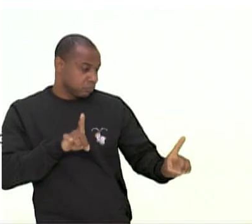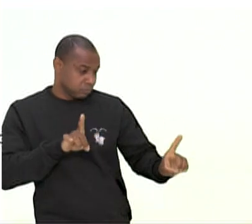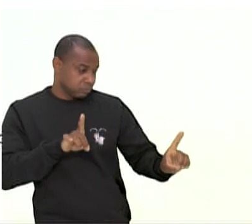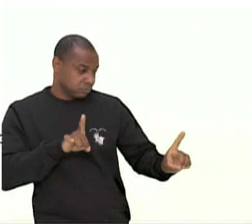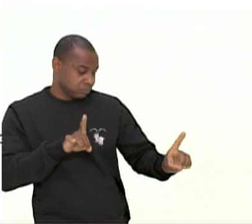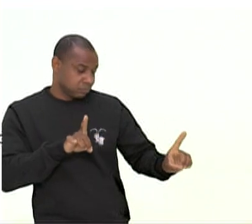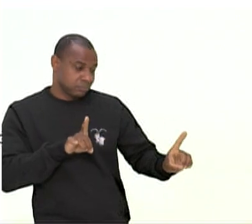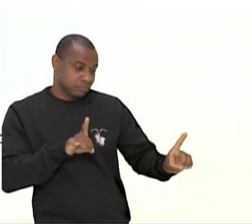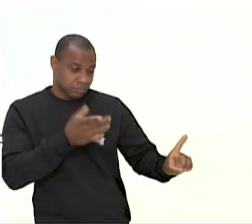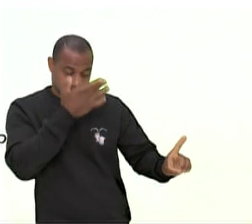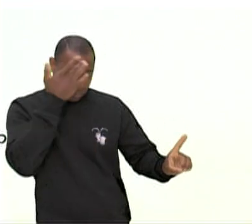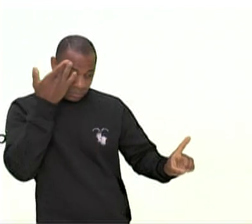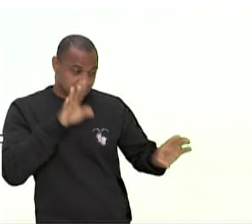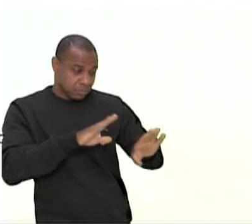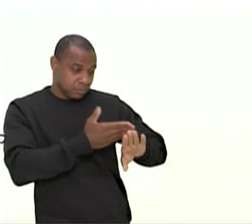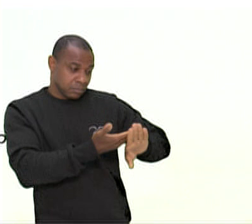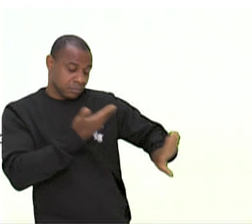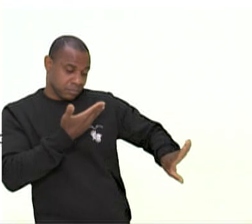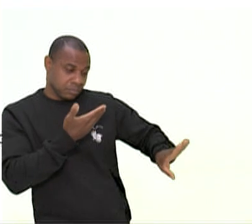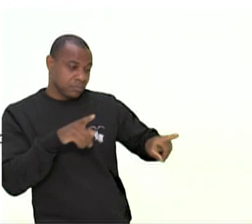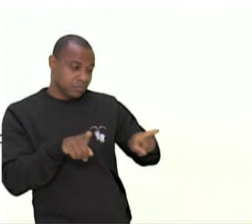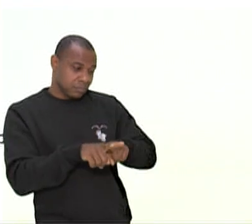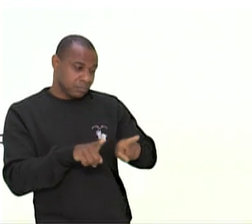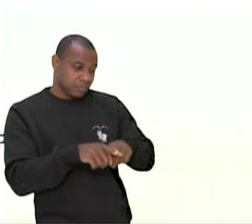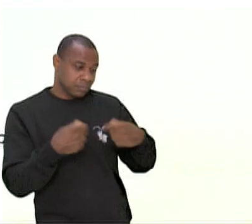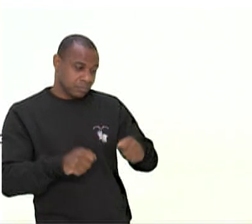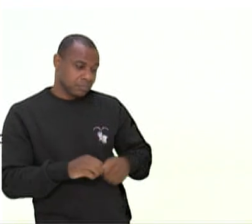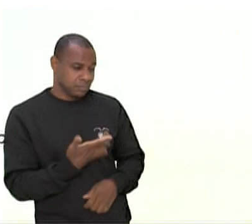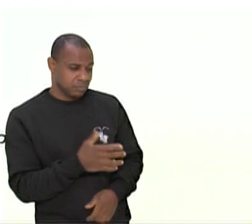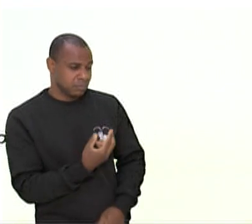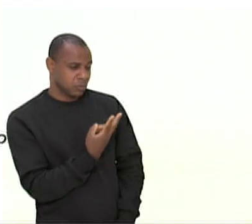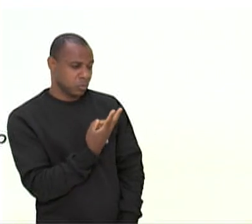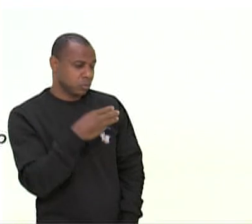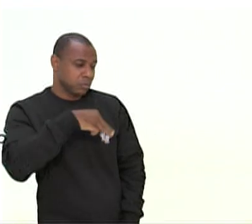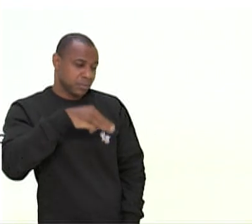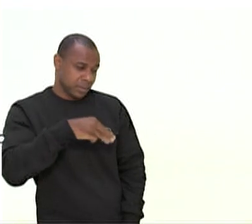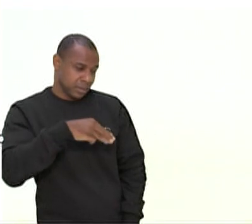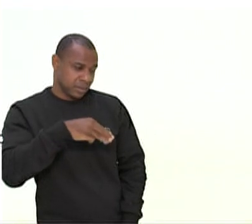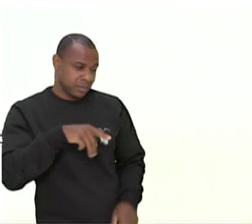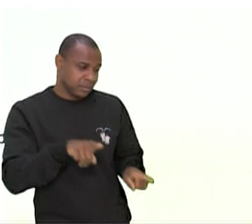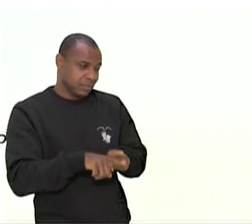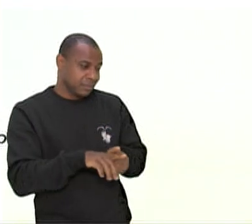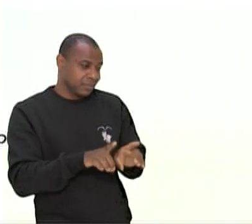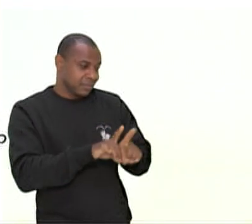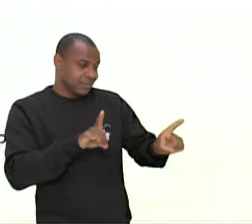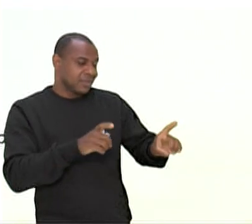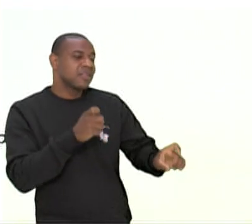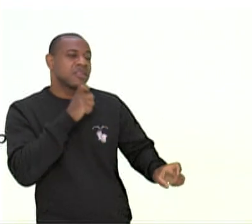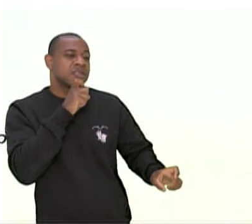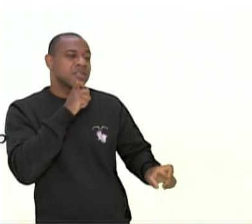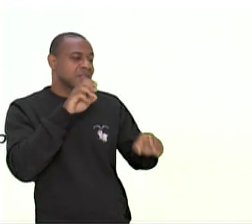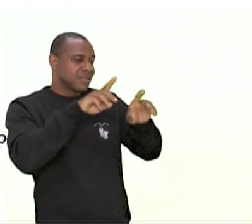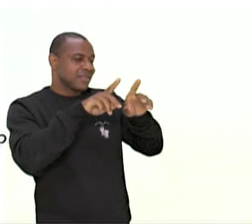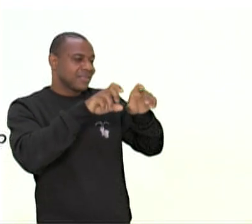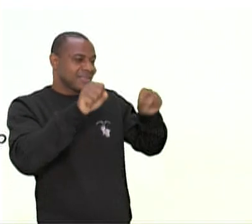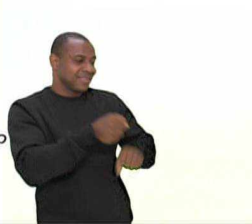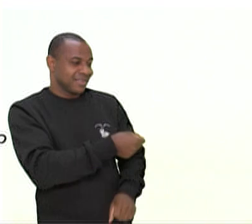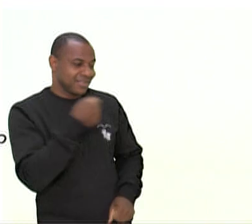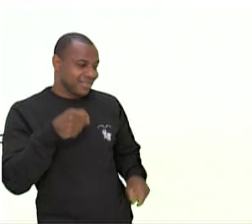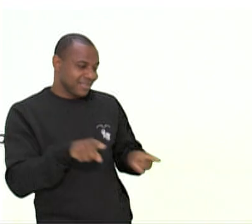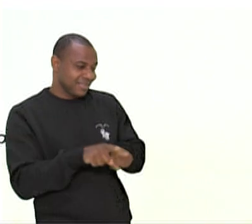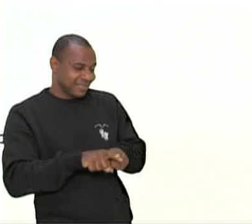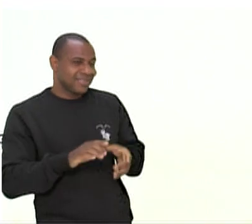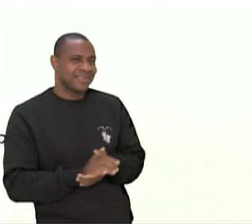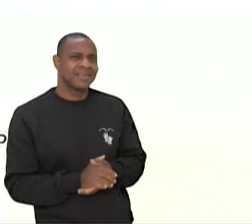1,5 metro das pessoas e um distanciamento de pelo menos 2 metros da geladeira. Ai, essa